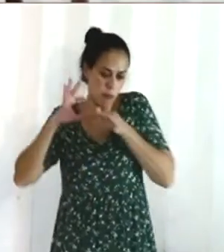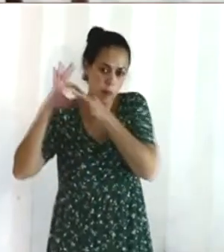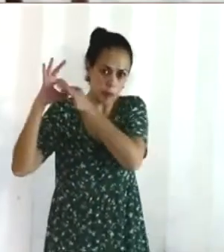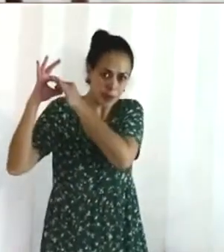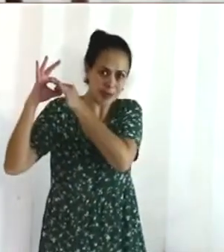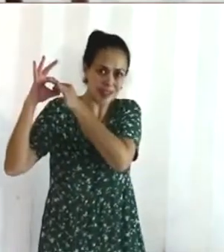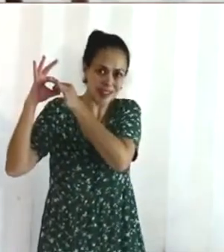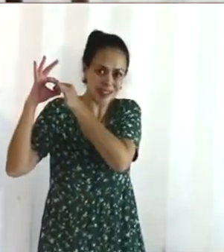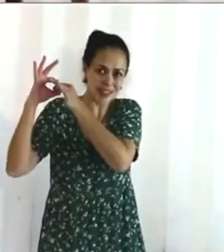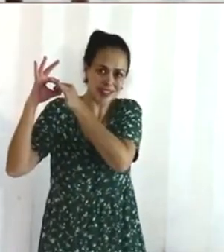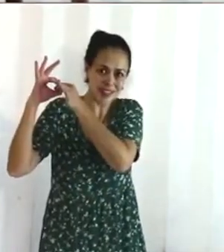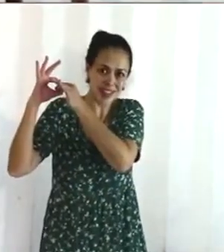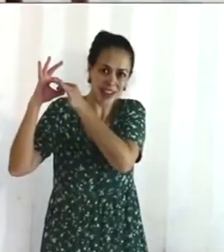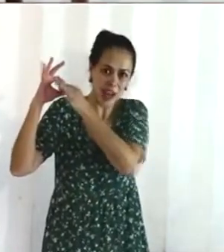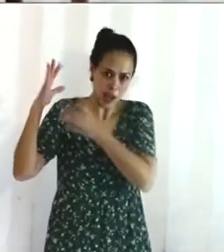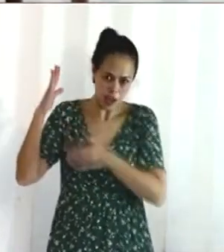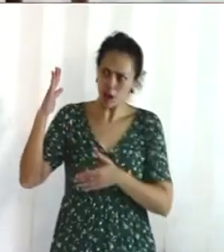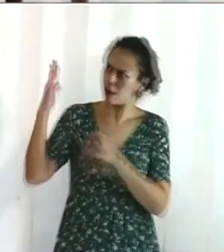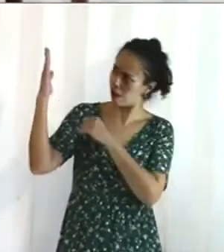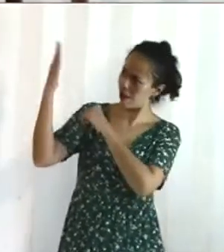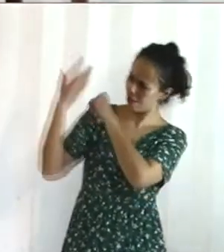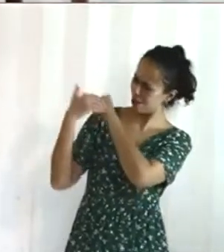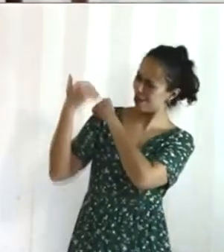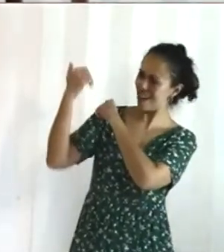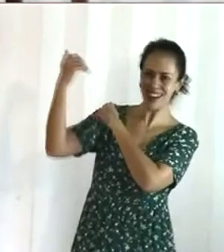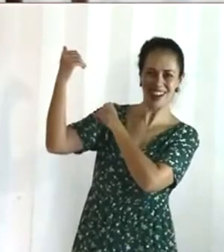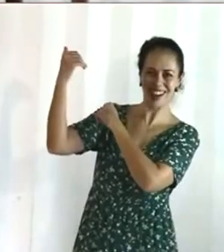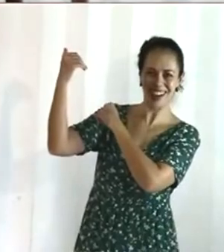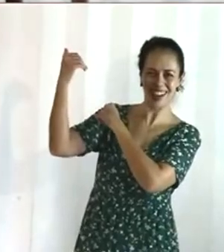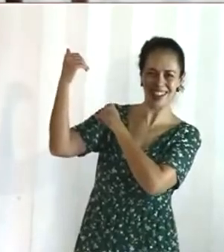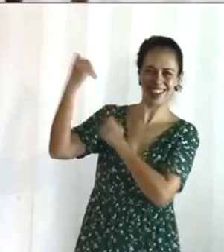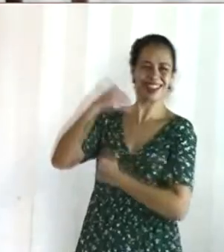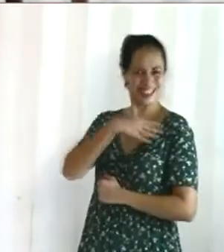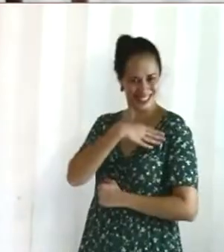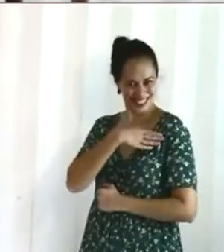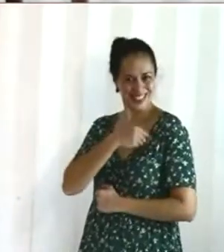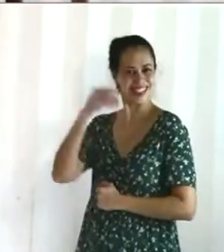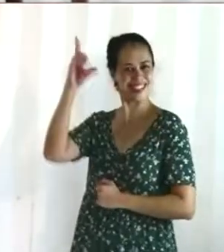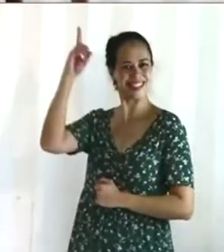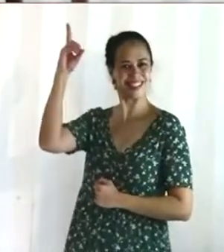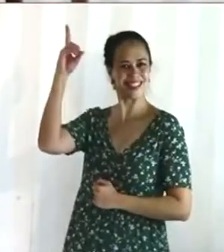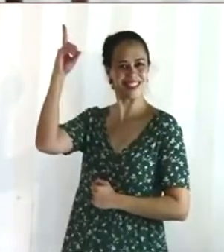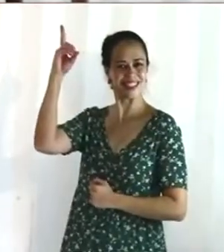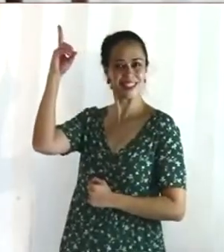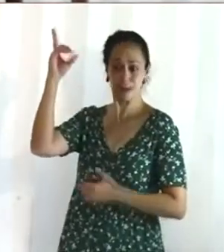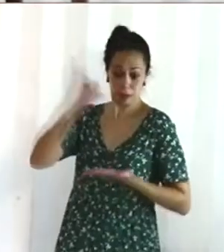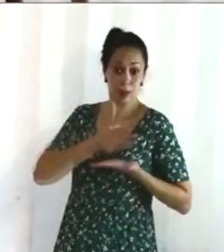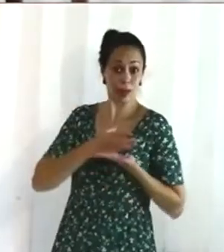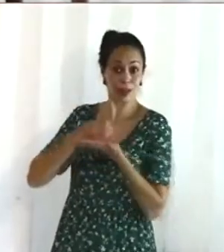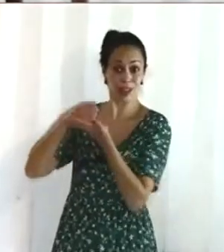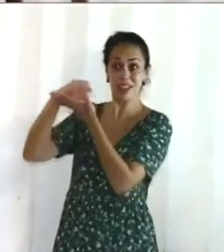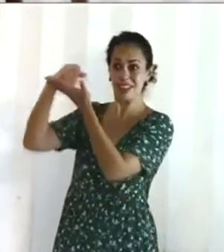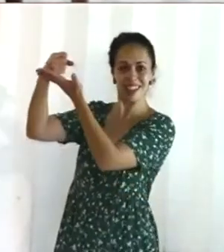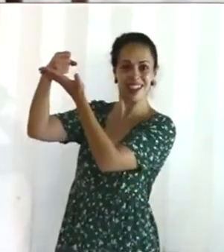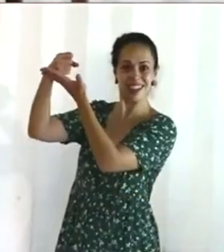declarados filhos de Deus, adotados, e agora nós somos participantes da família de